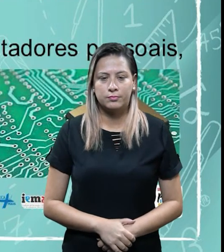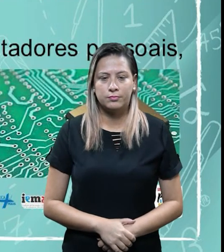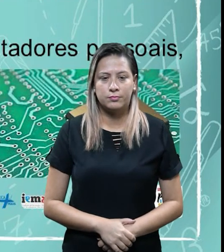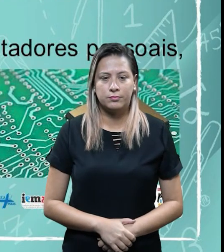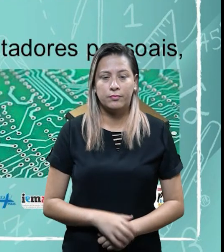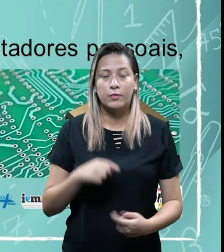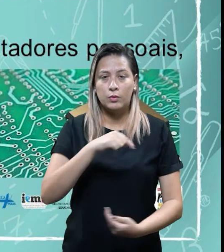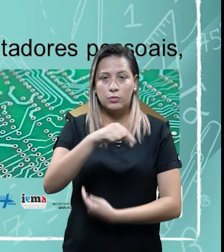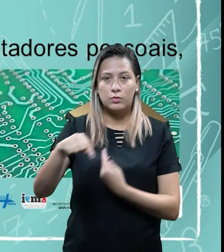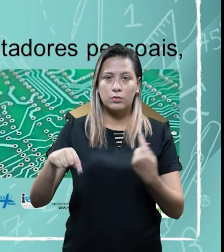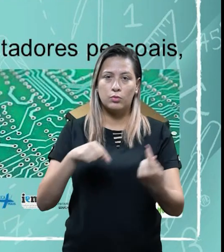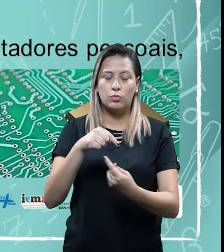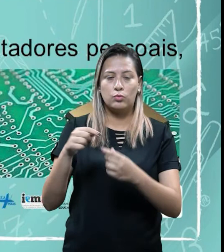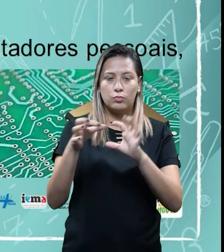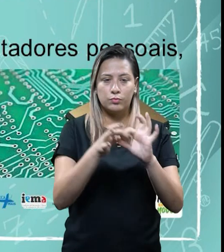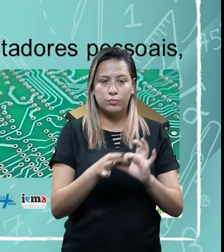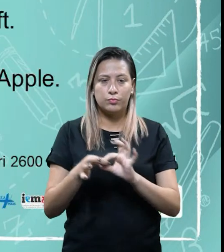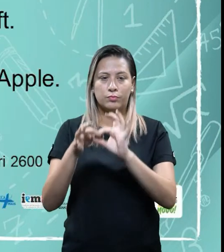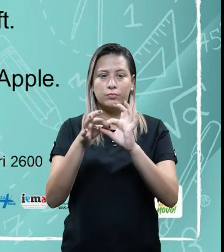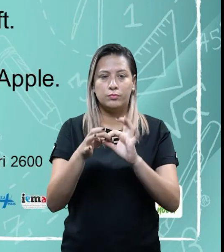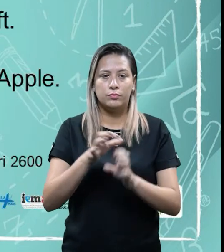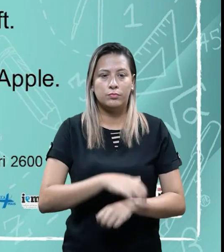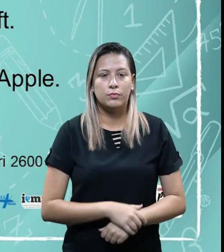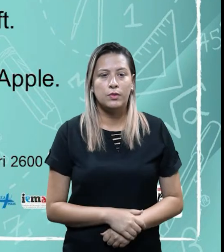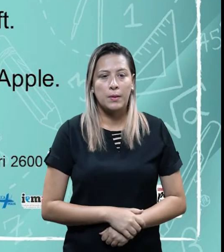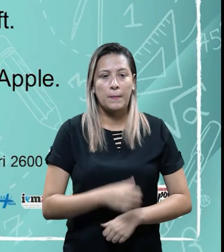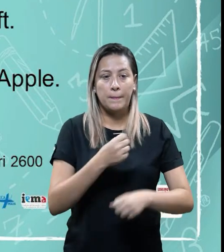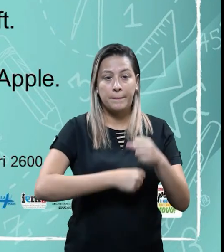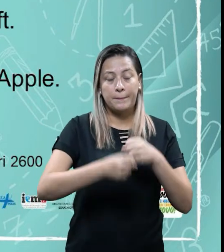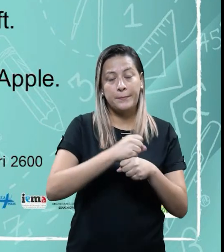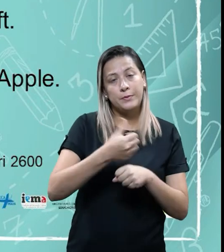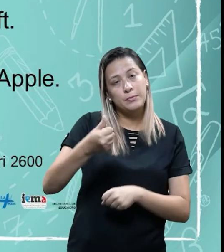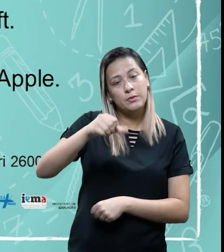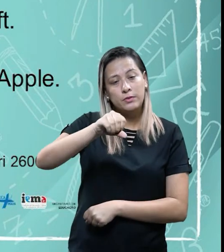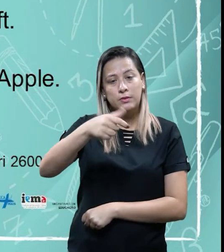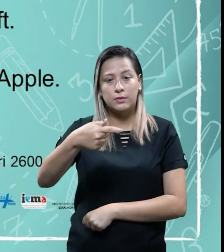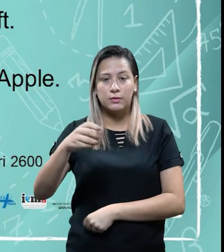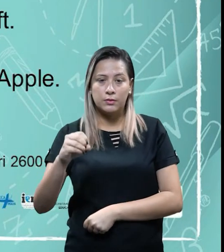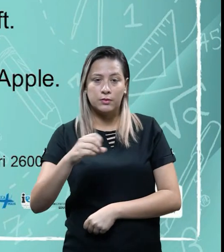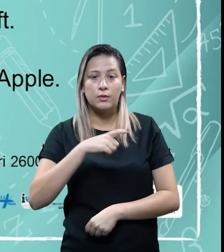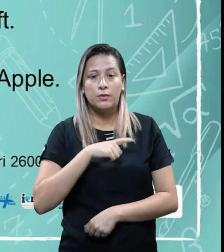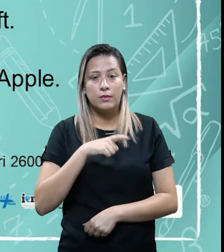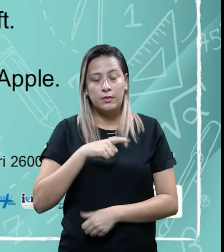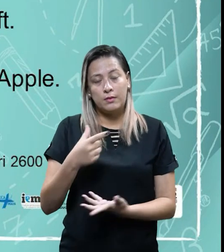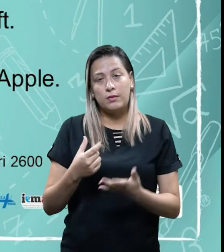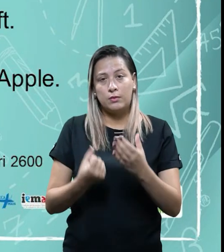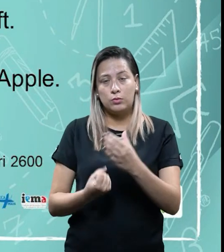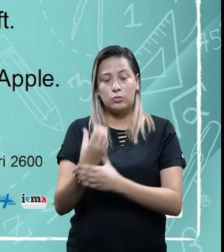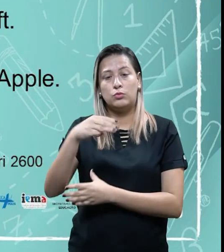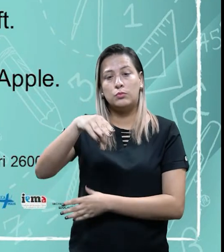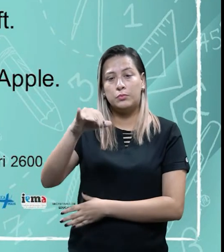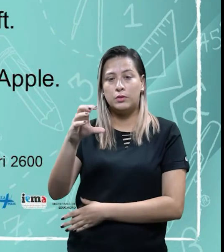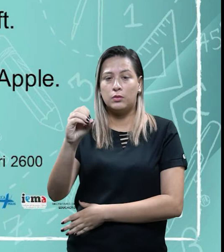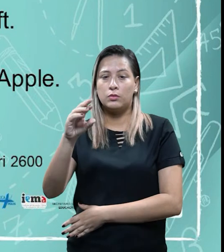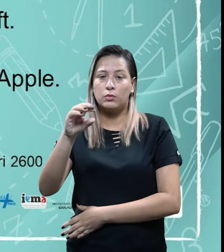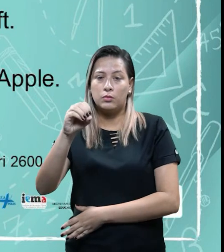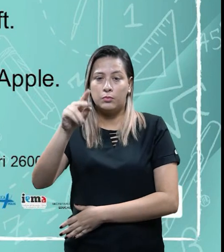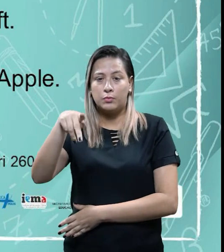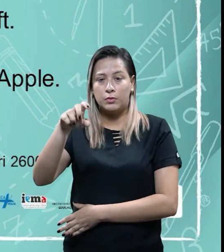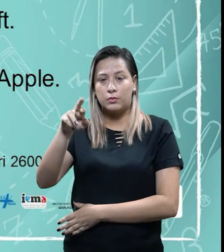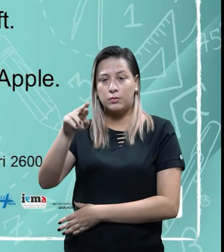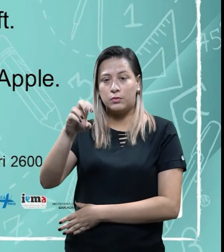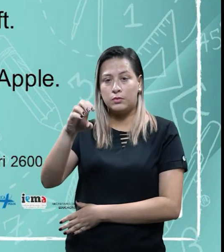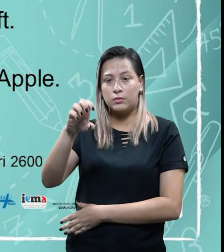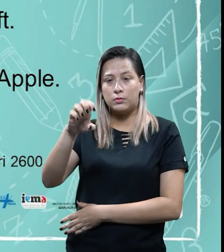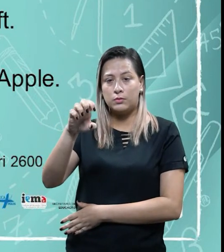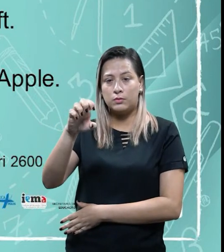tá? Os circuitos integrados. Em 1970, a Intel lança os microprocessadores. Em